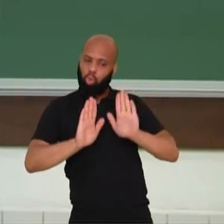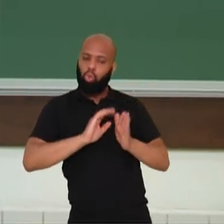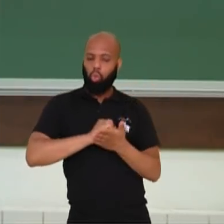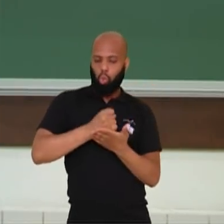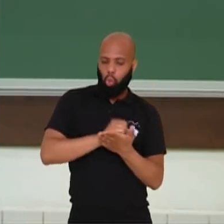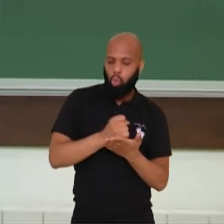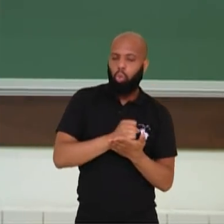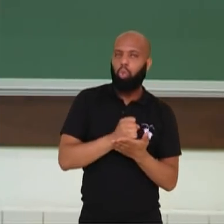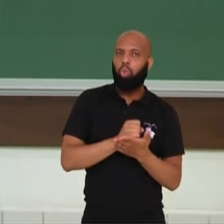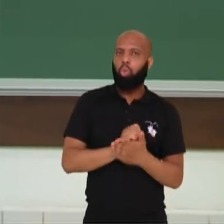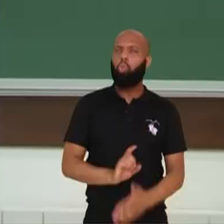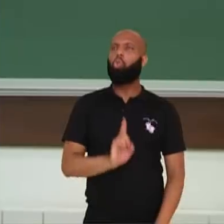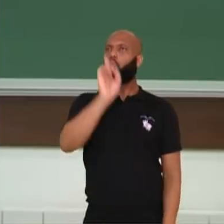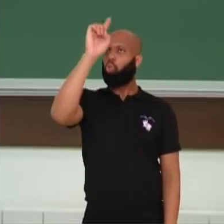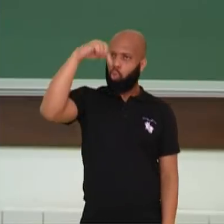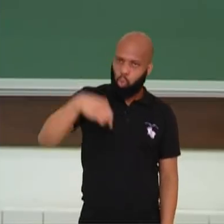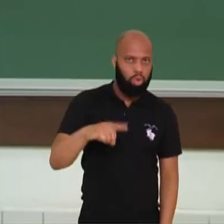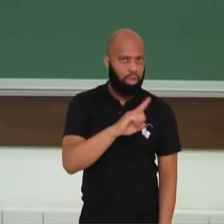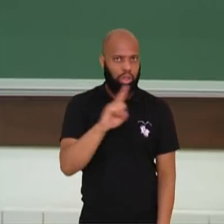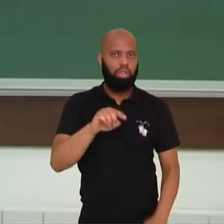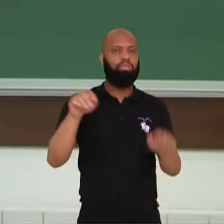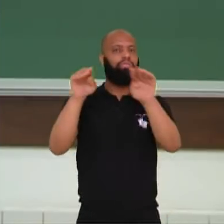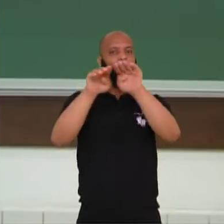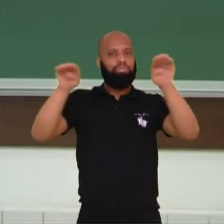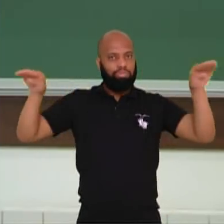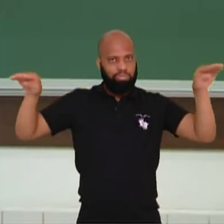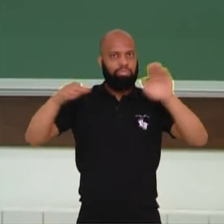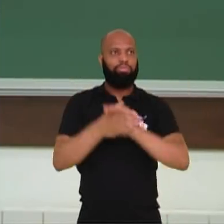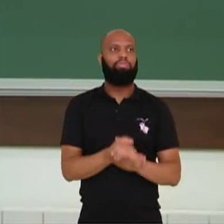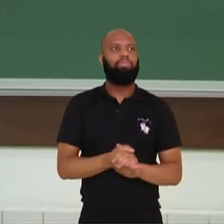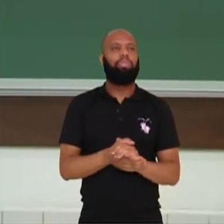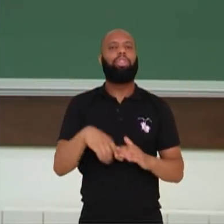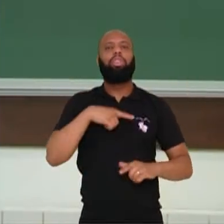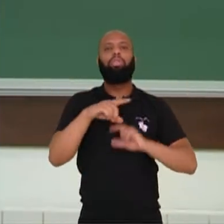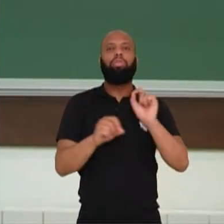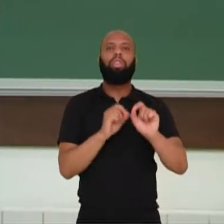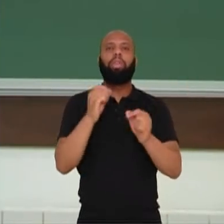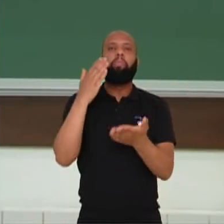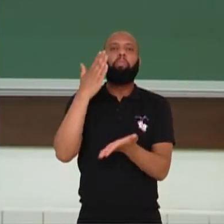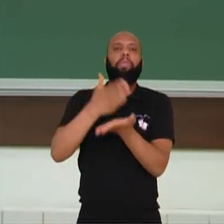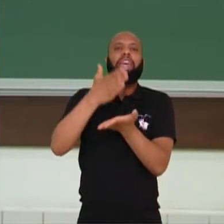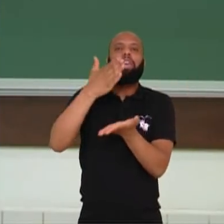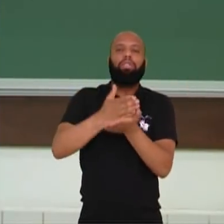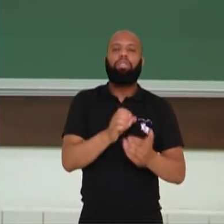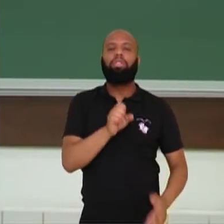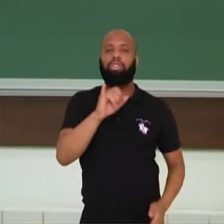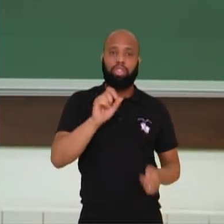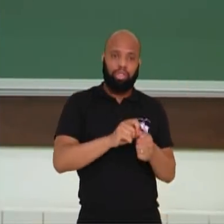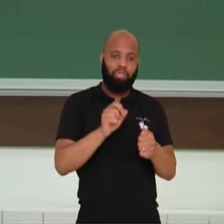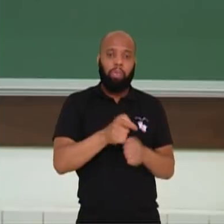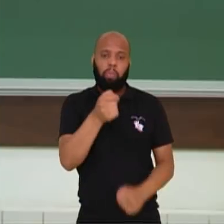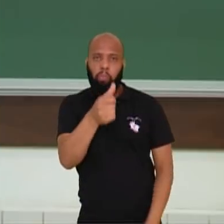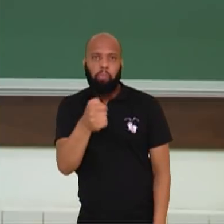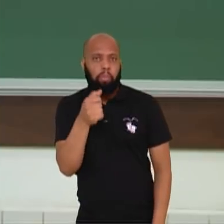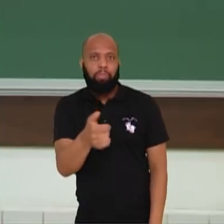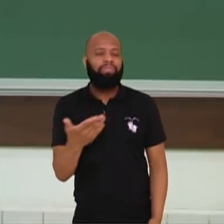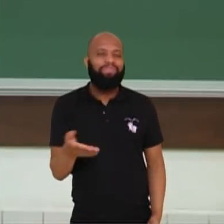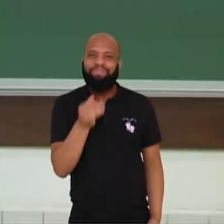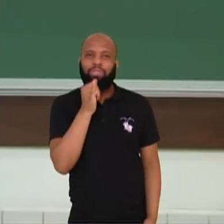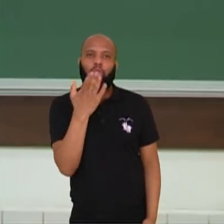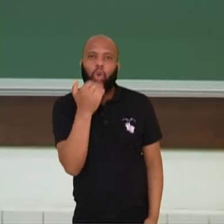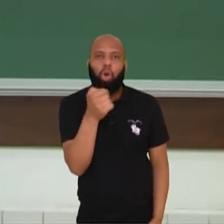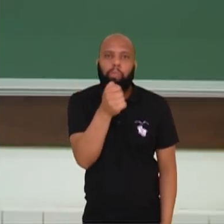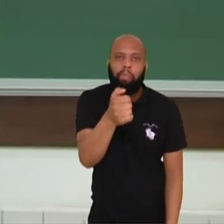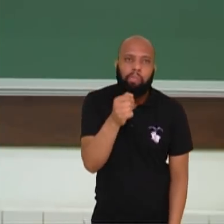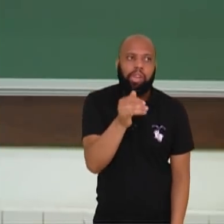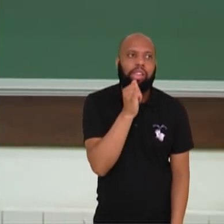Nem muito ao céu, nem muito ao mar, nem muito ao céu, nem muito à terra. A virtude está no meio. Se você faz muito pouco, se você come muito pouco,